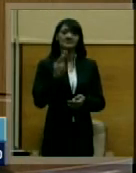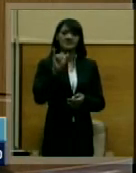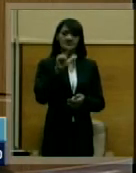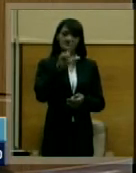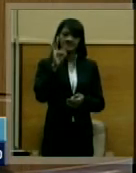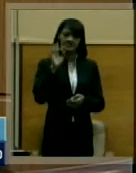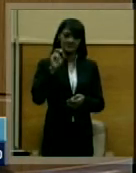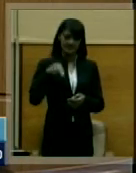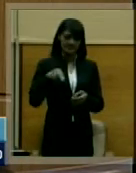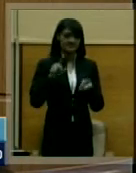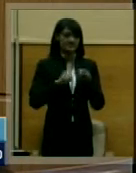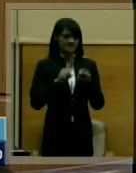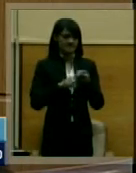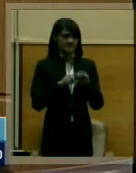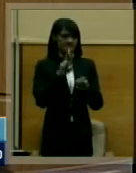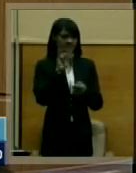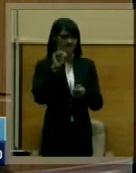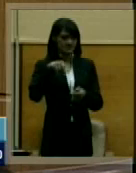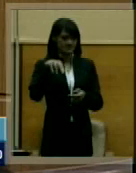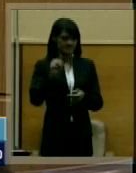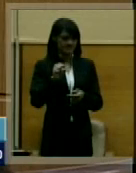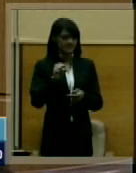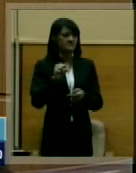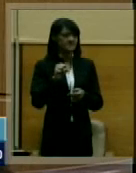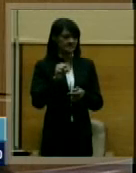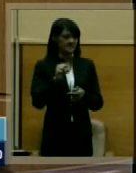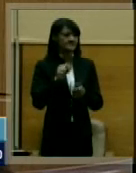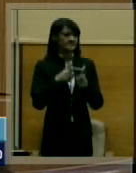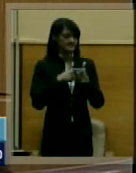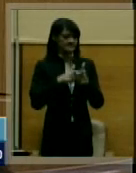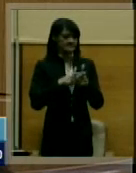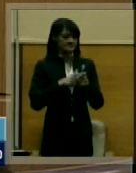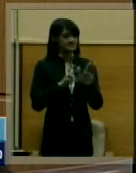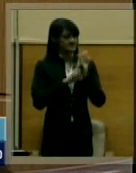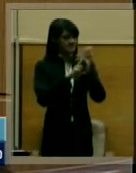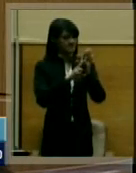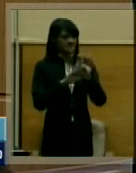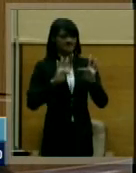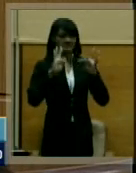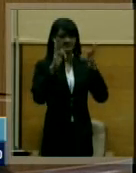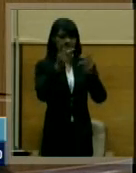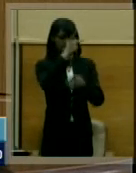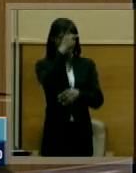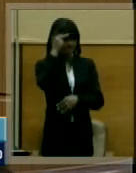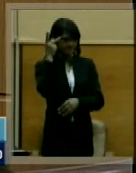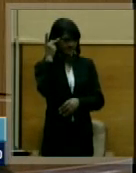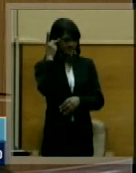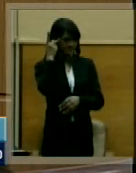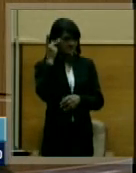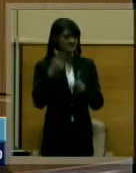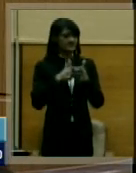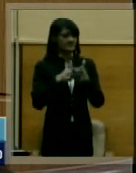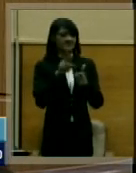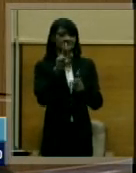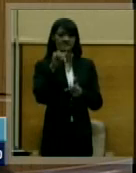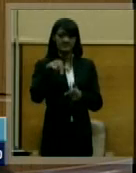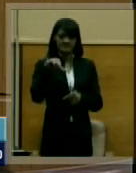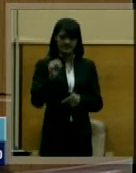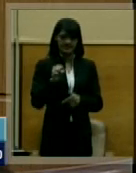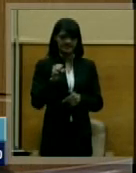renal crônico, que também representa muito bem todos os renais crônicos do nosso estado. José Hilton de Góes Santos,